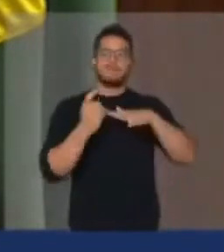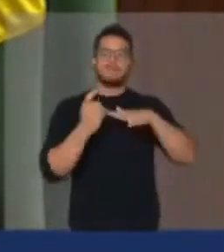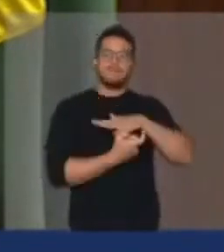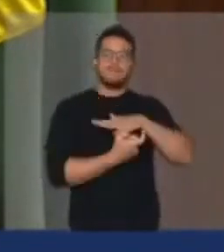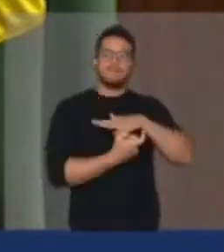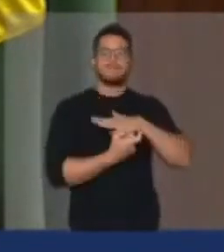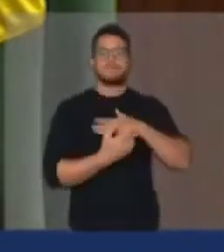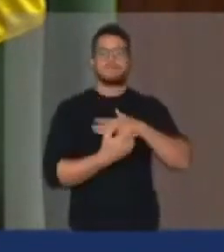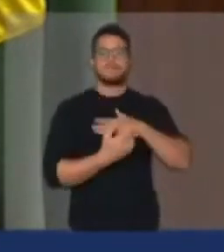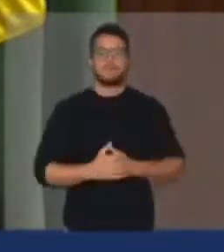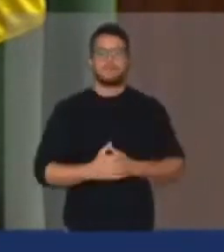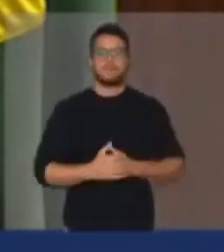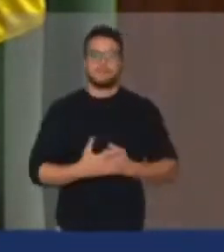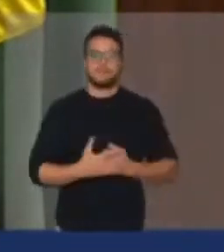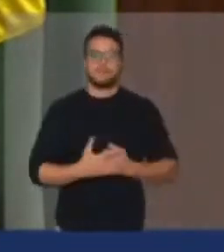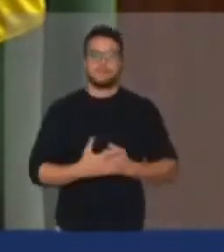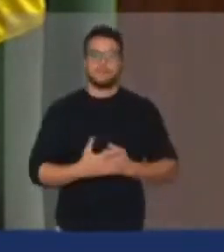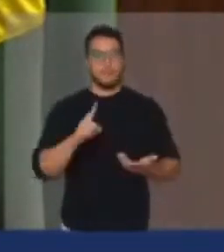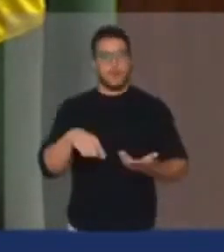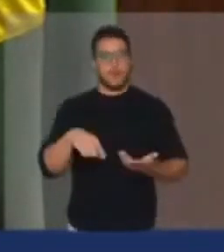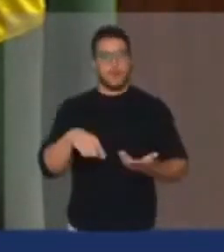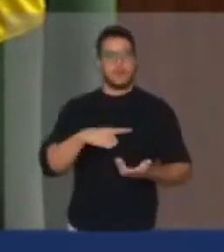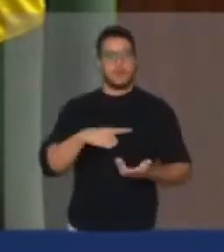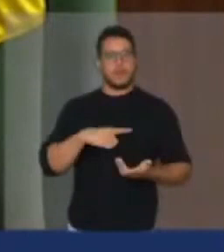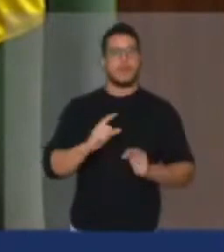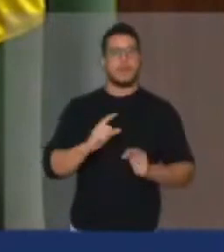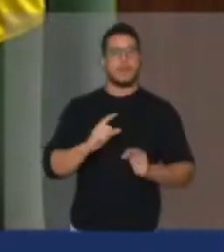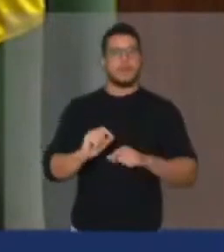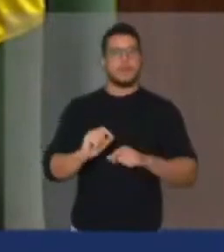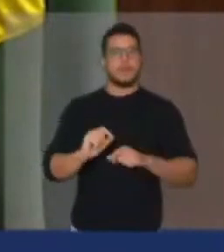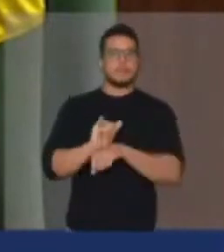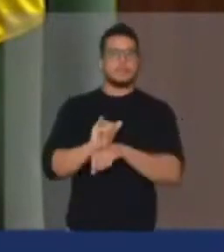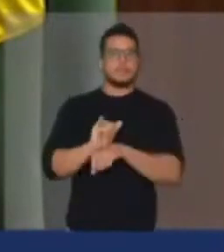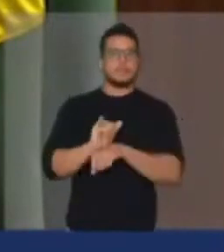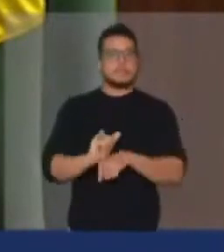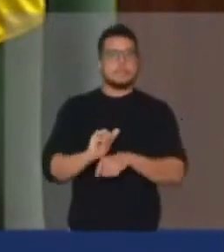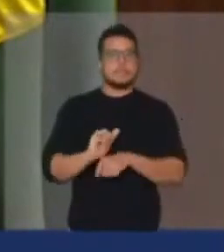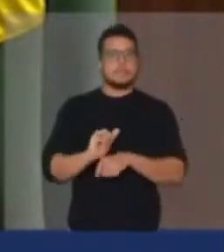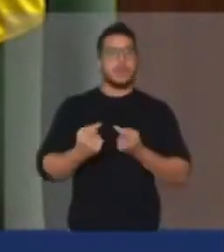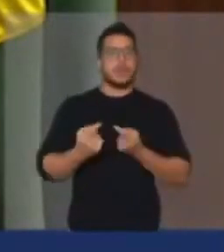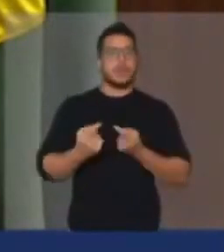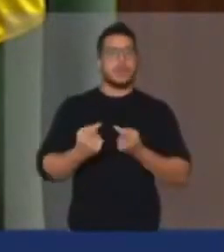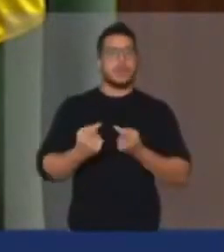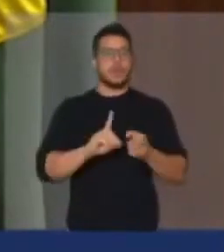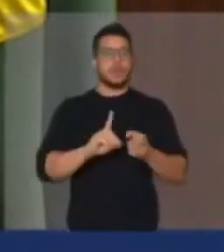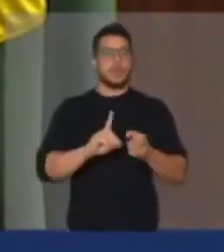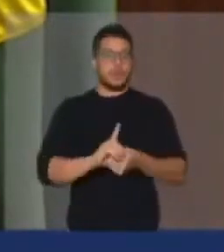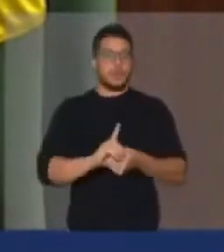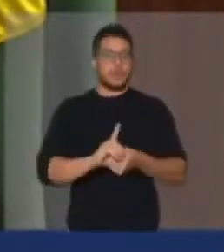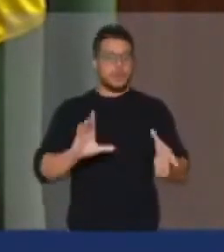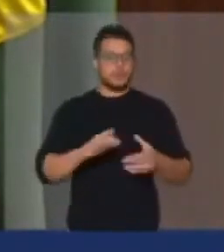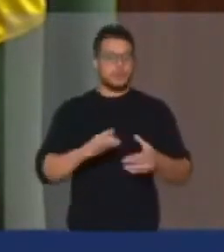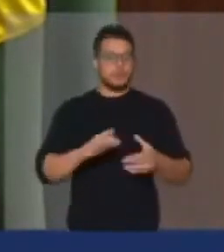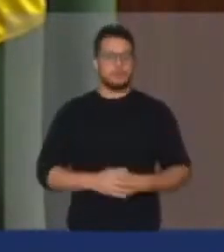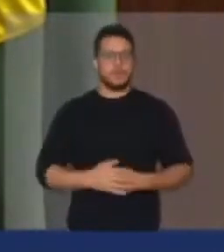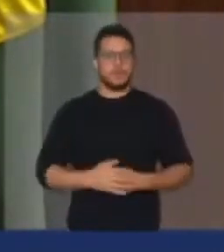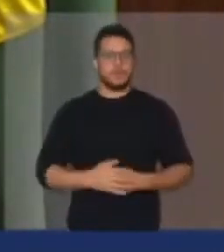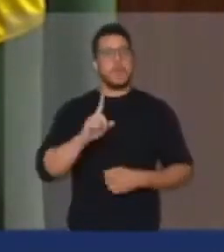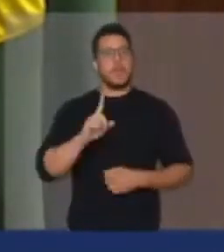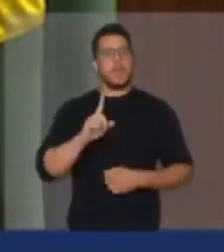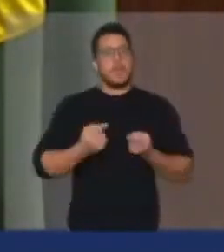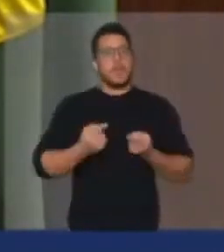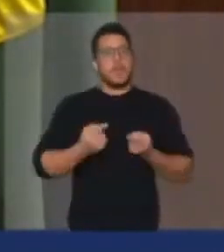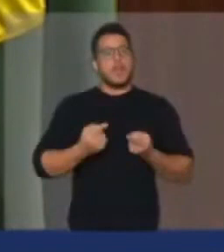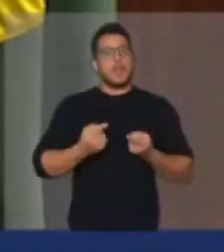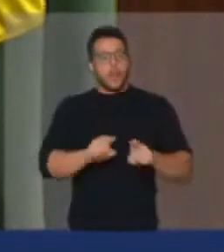criminoso que age no Brasil para enfraquecer a democracia, que atenta contra o Estado